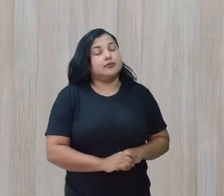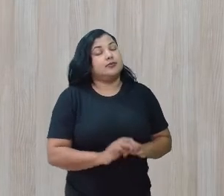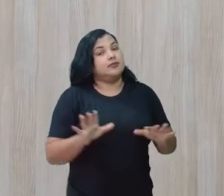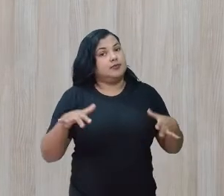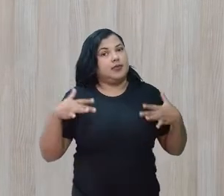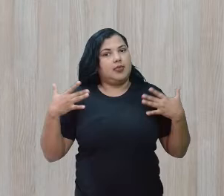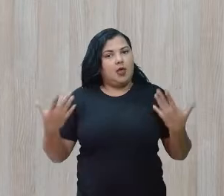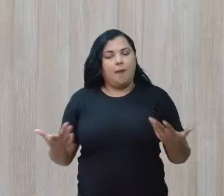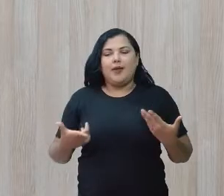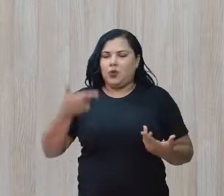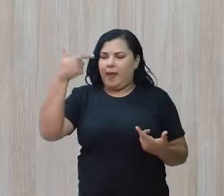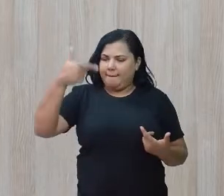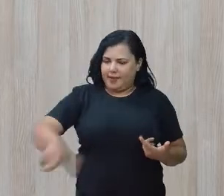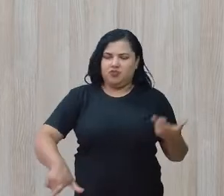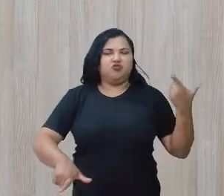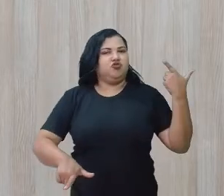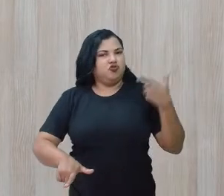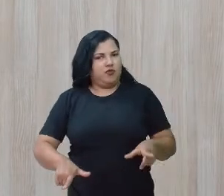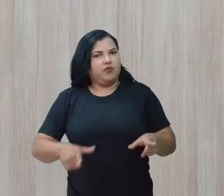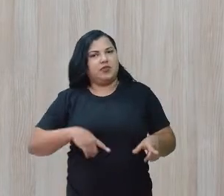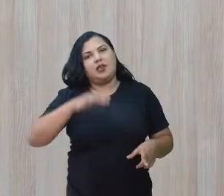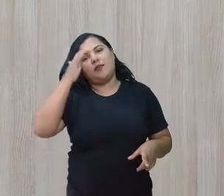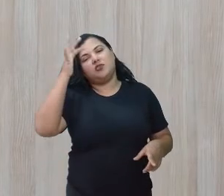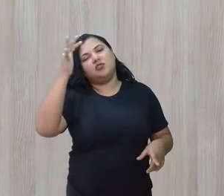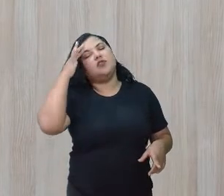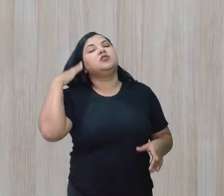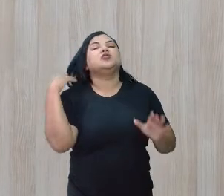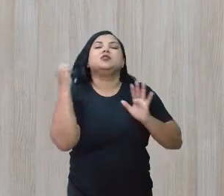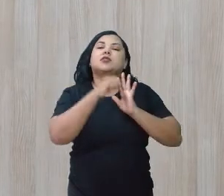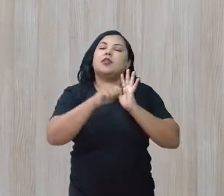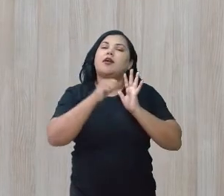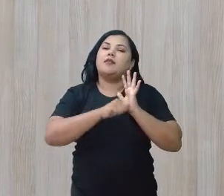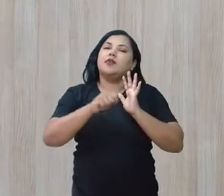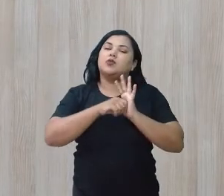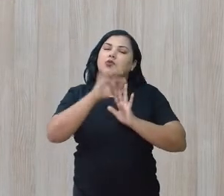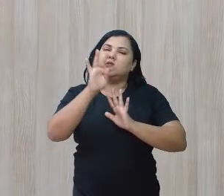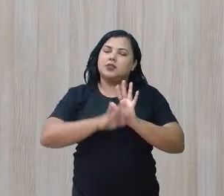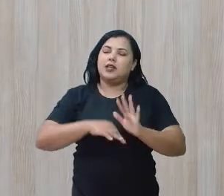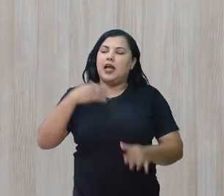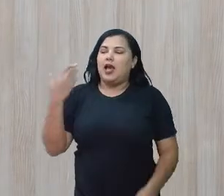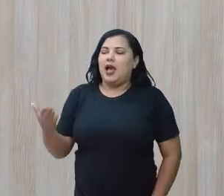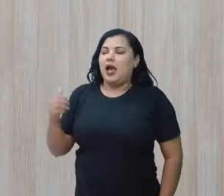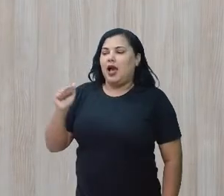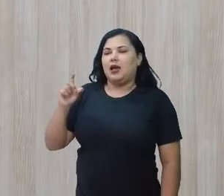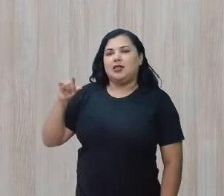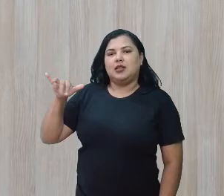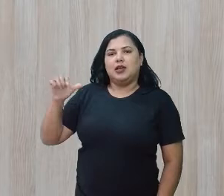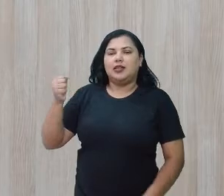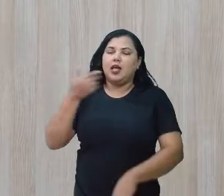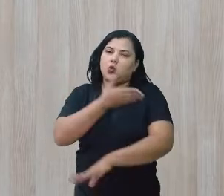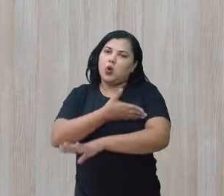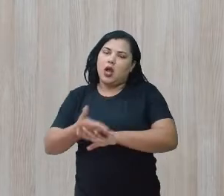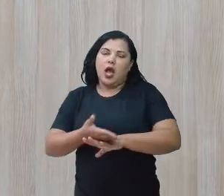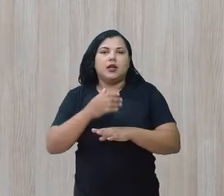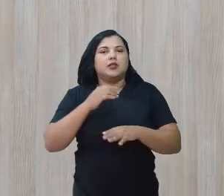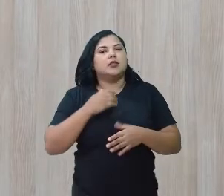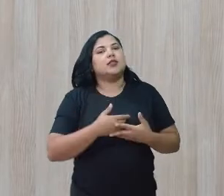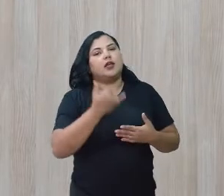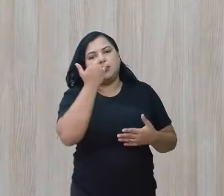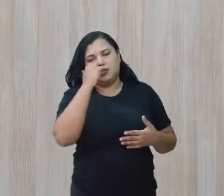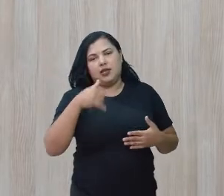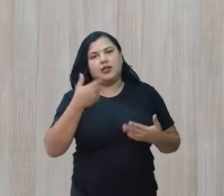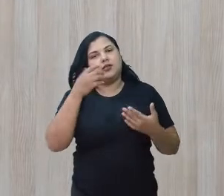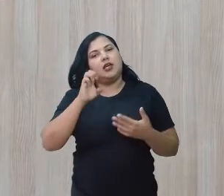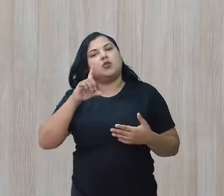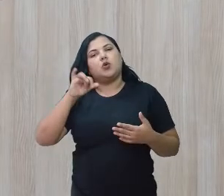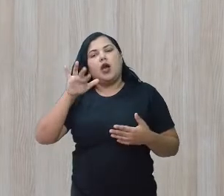para não repetir a ideia, imagina que eu estivesse escrevendo um texto. A Adriana é educada, a Jéssica é educada,